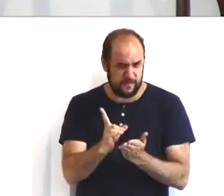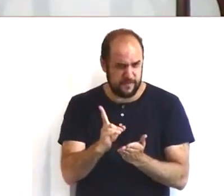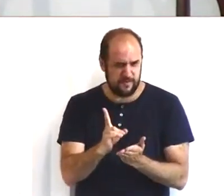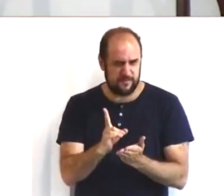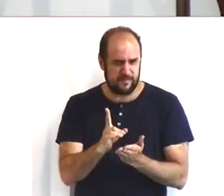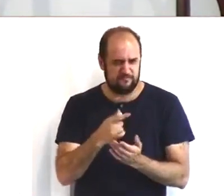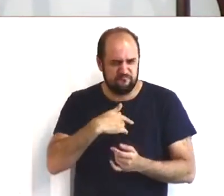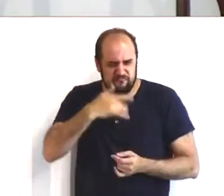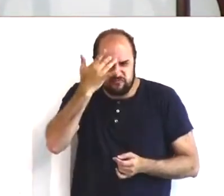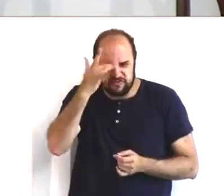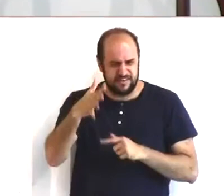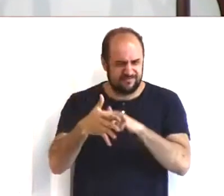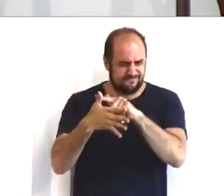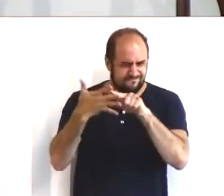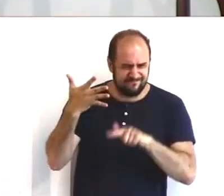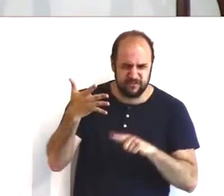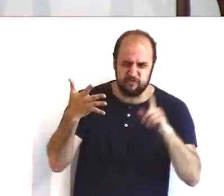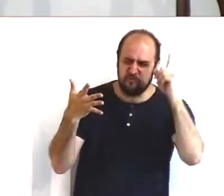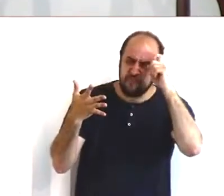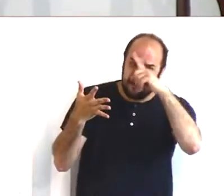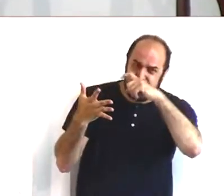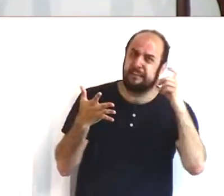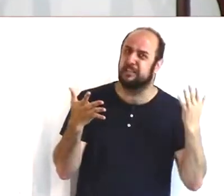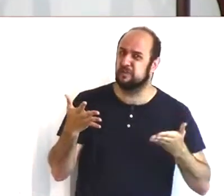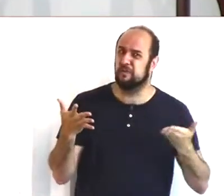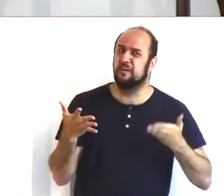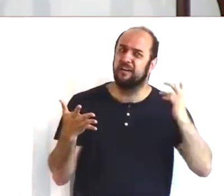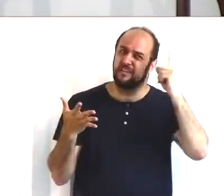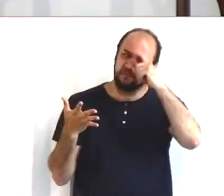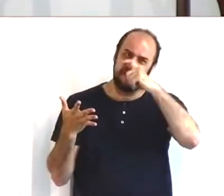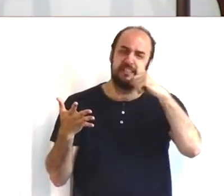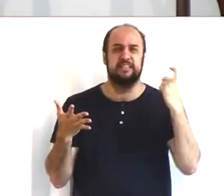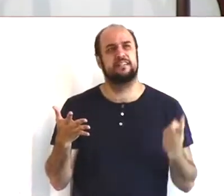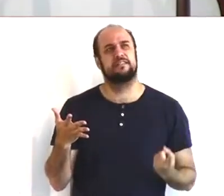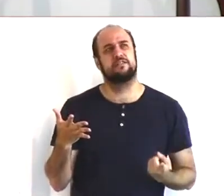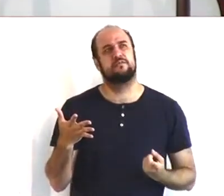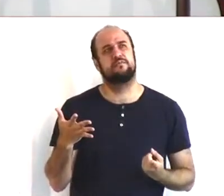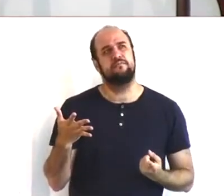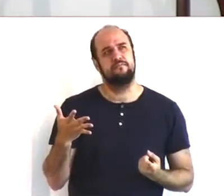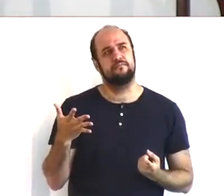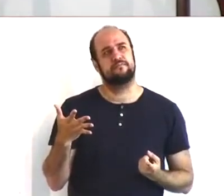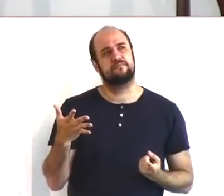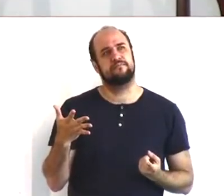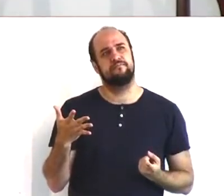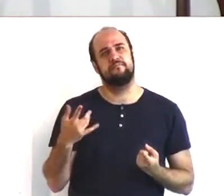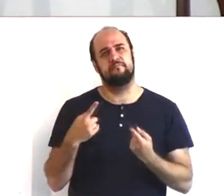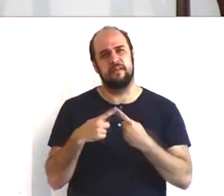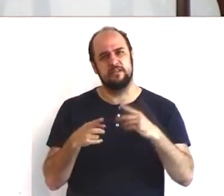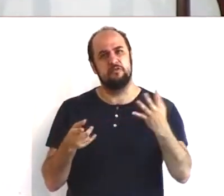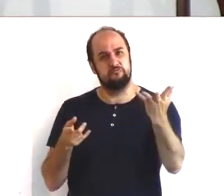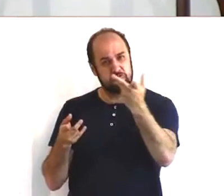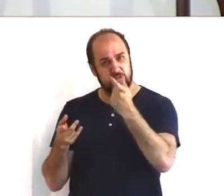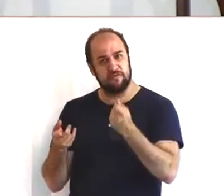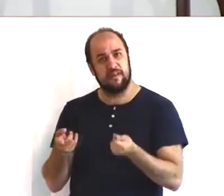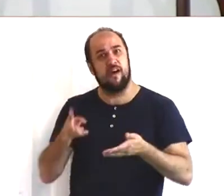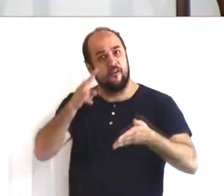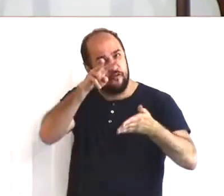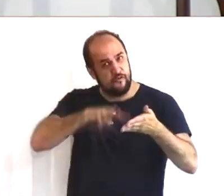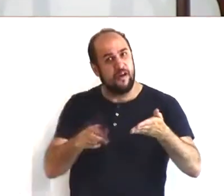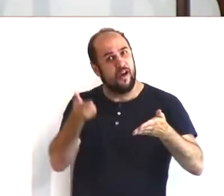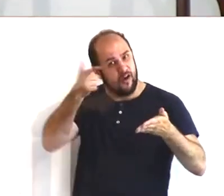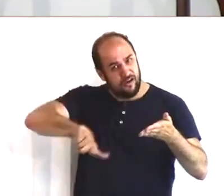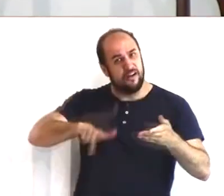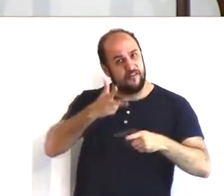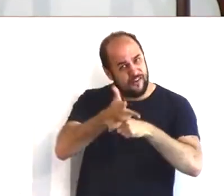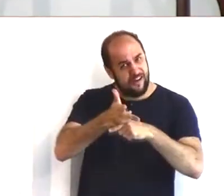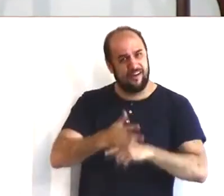consegui acompanhar esses 5 pontos que o pastor colocou sobre como praticar uma fé bíblica. Eu lhe convidaria, assista de novo essa pregação. Ela